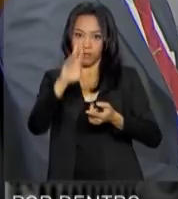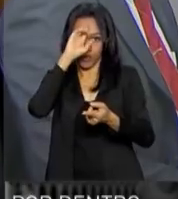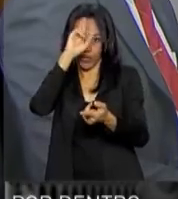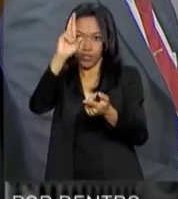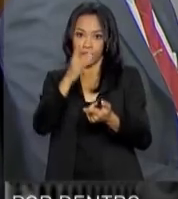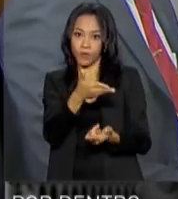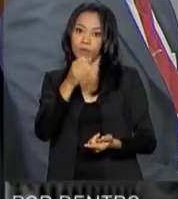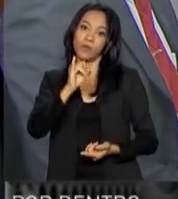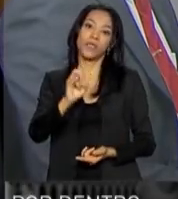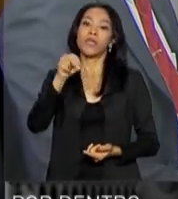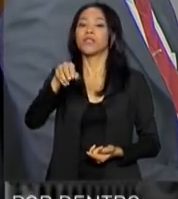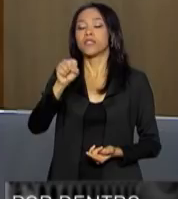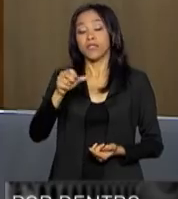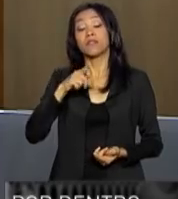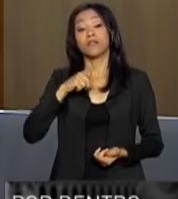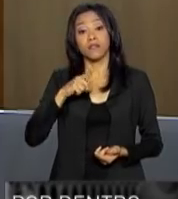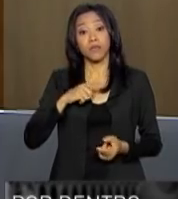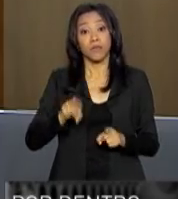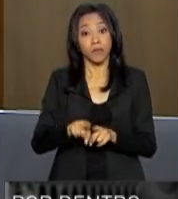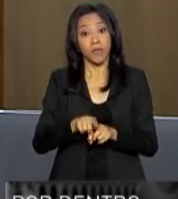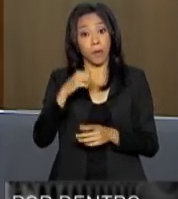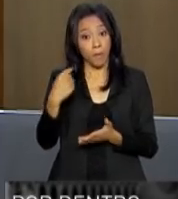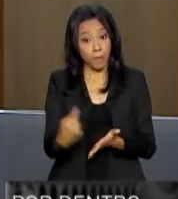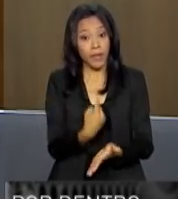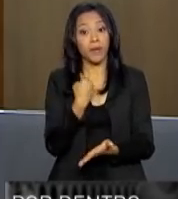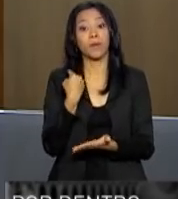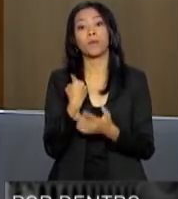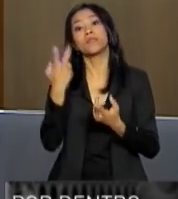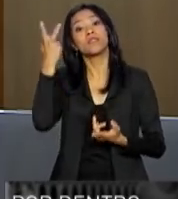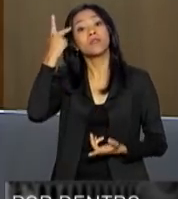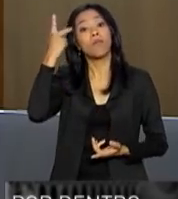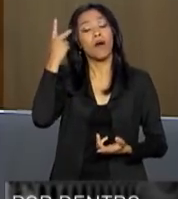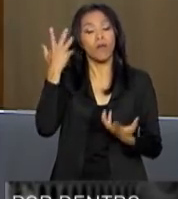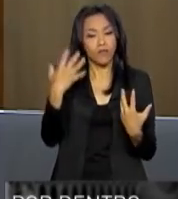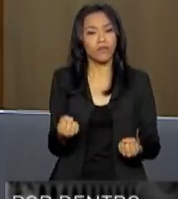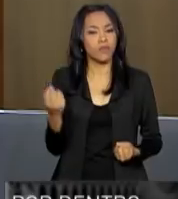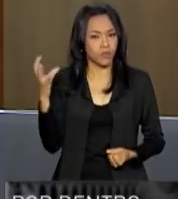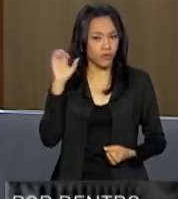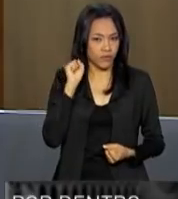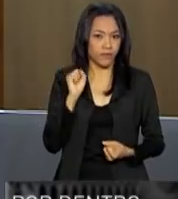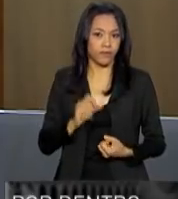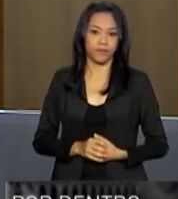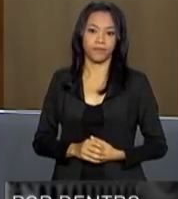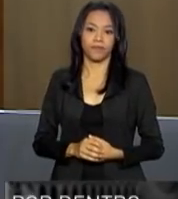tem participação de ouvintes também tem uma pergunta lá de santos são paulo vamos então ouvir